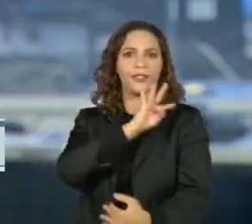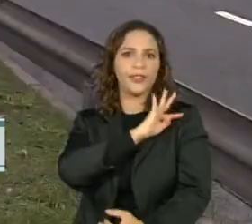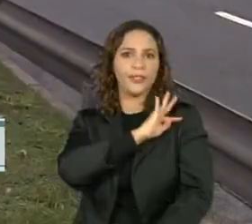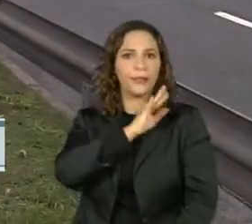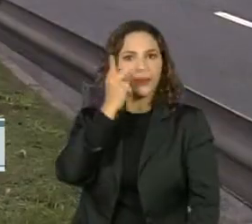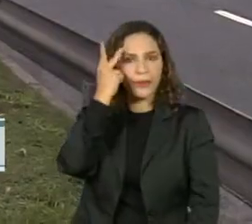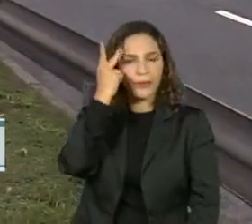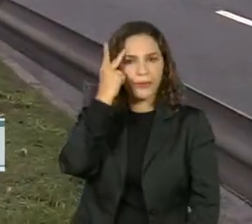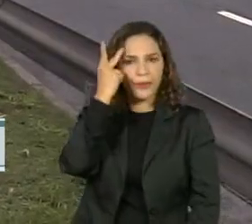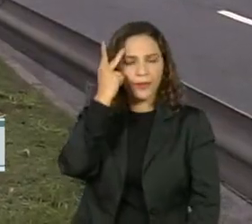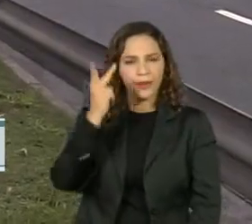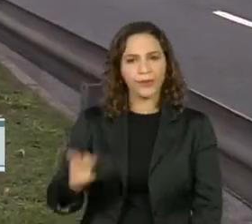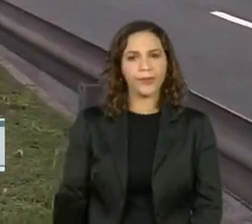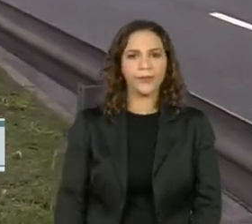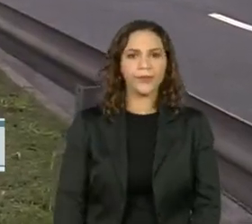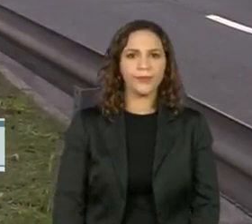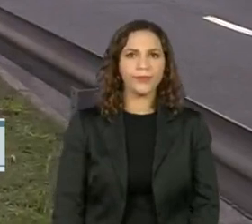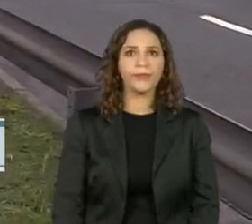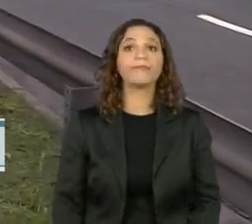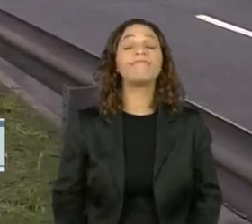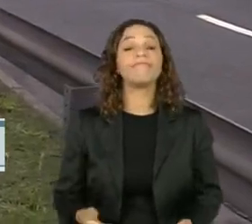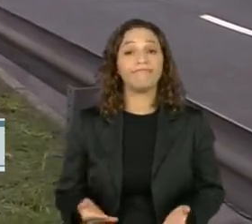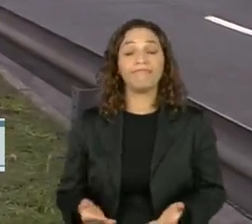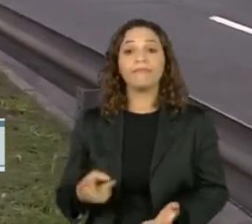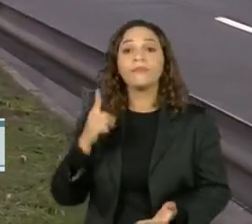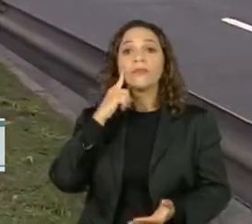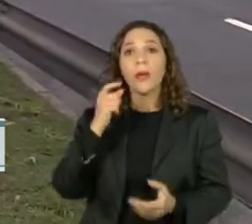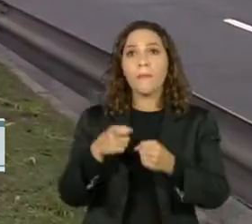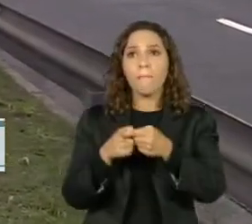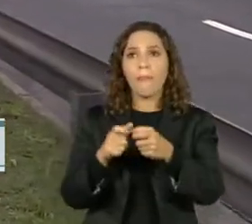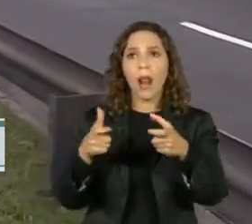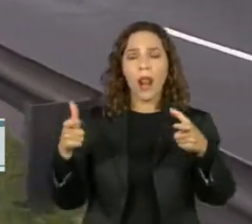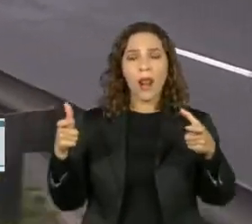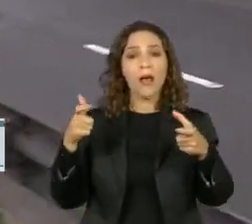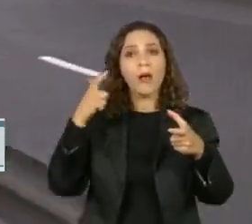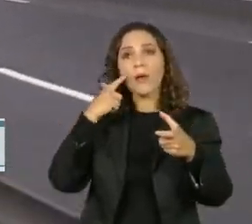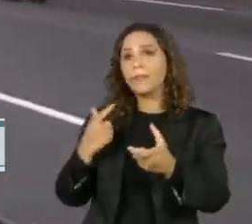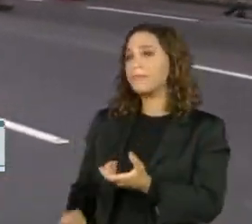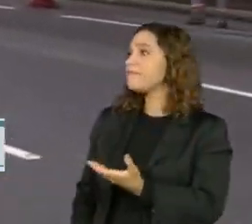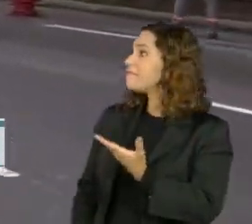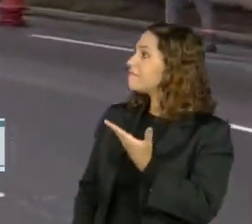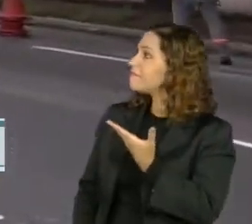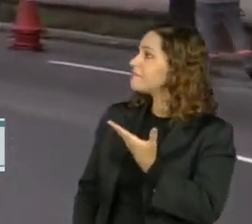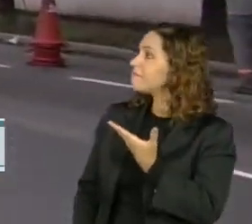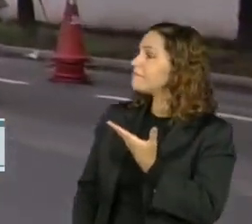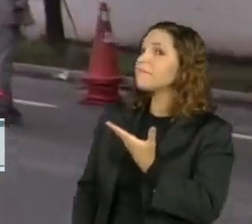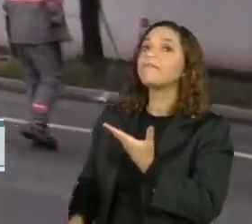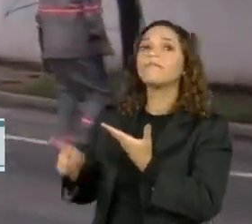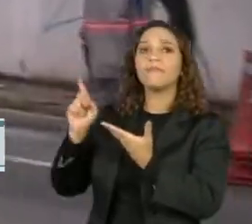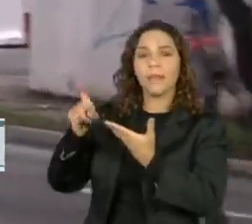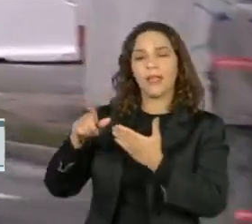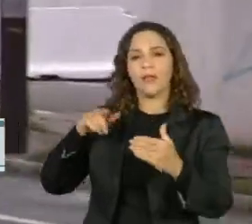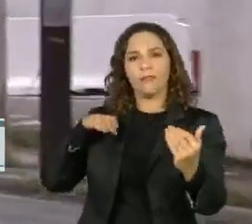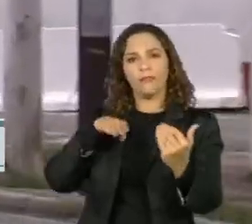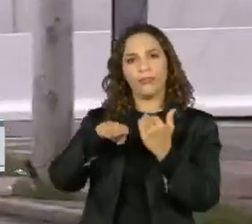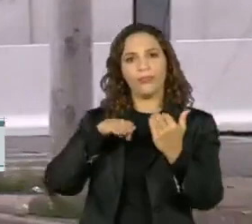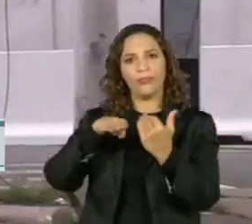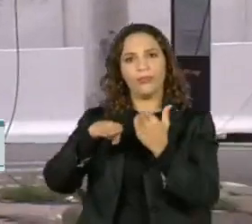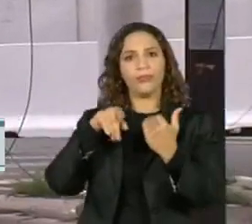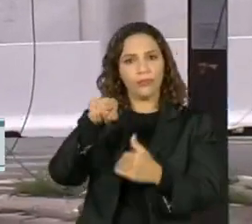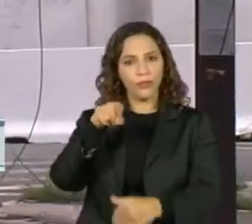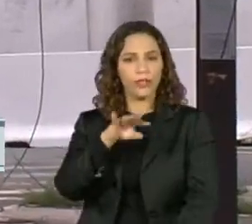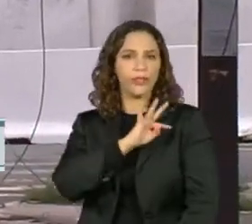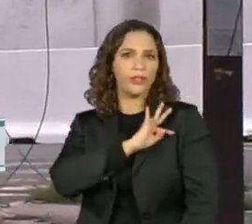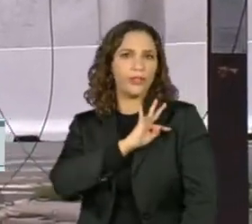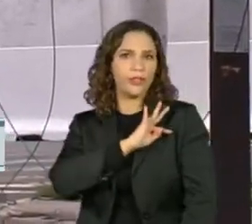Paulo. Olha, Joyce, a cratera que se abriu fica logo ali, ó. Aqui é a pista local da Marginal Tietê,